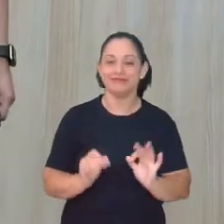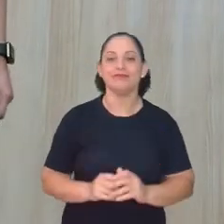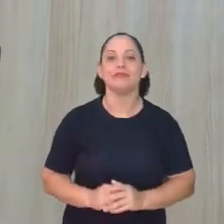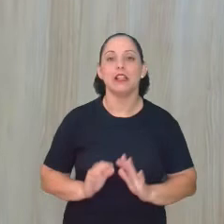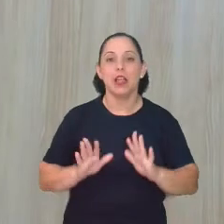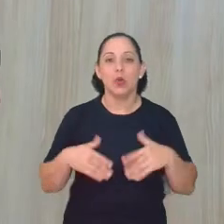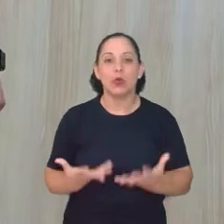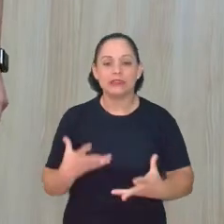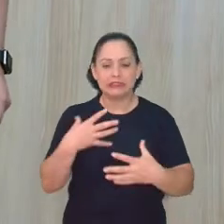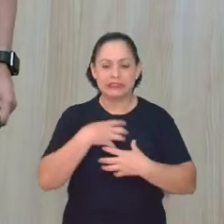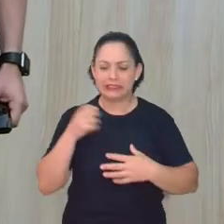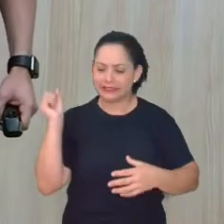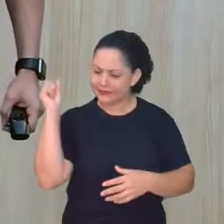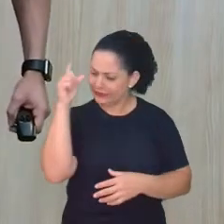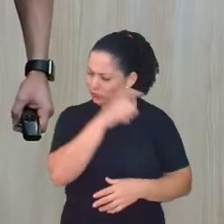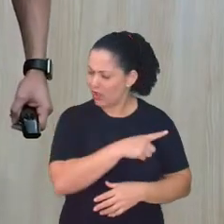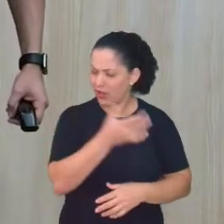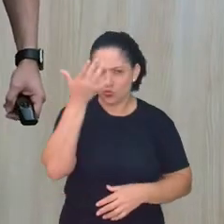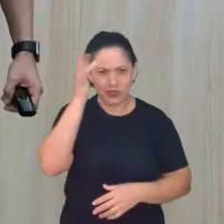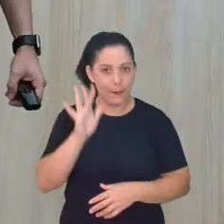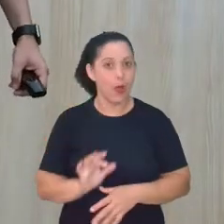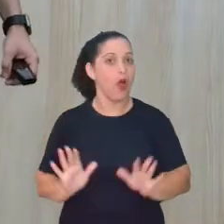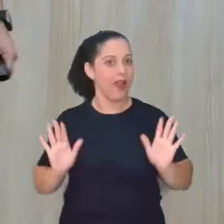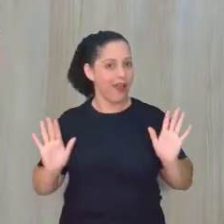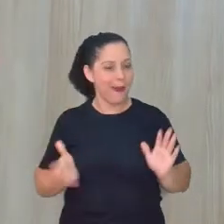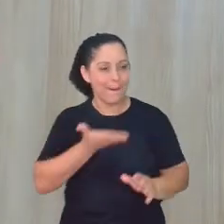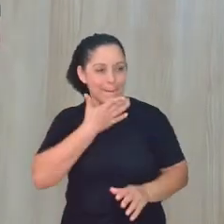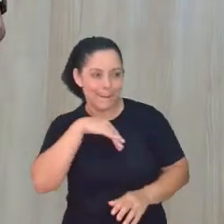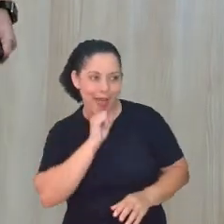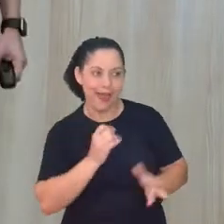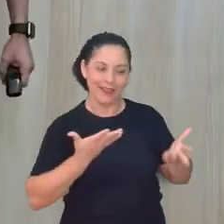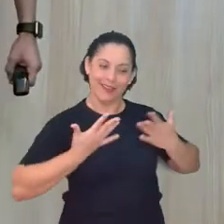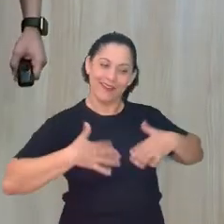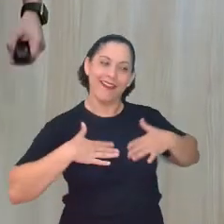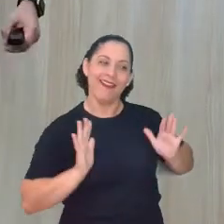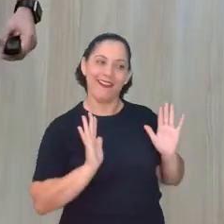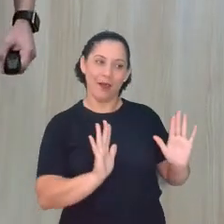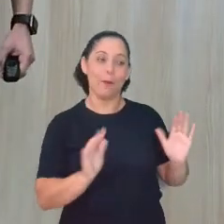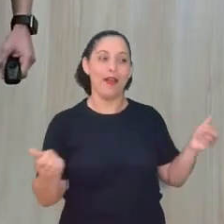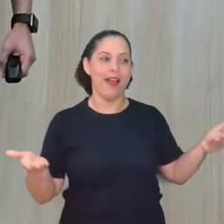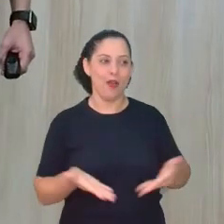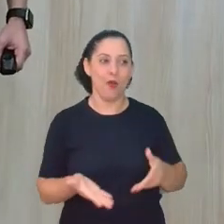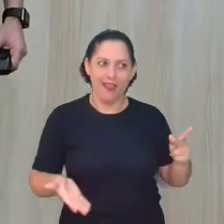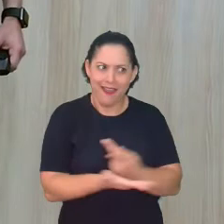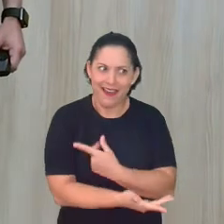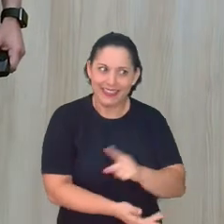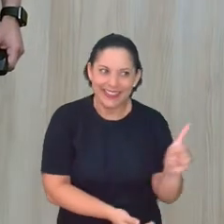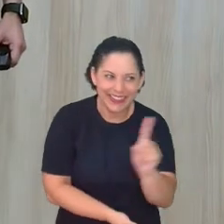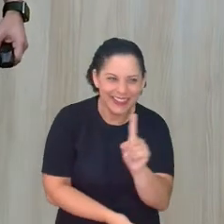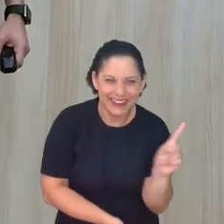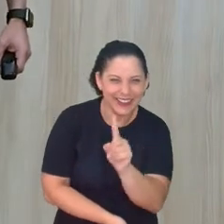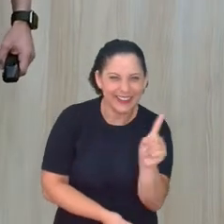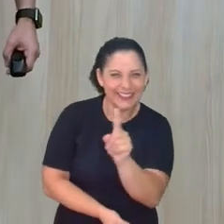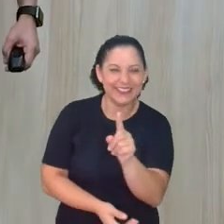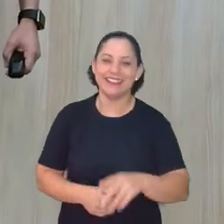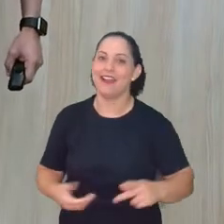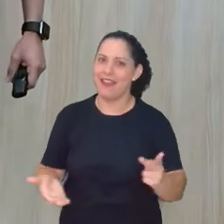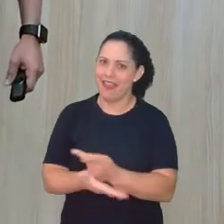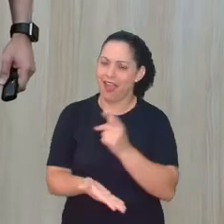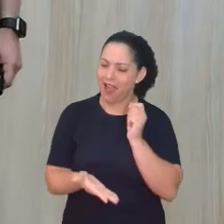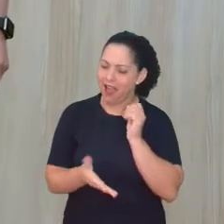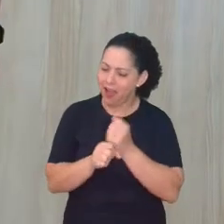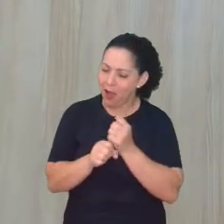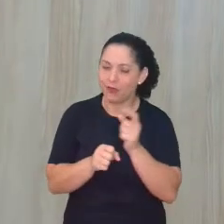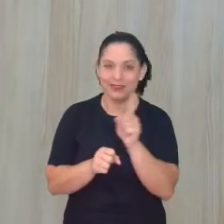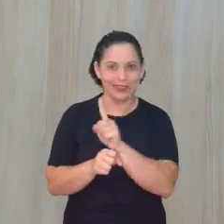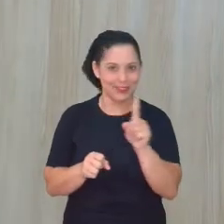de dificuldade, assim, pai, fique tranquilo. Relaxa o coração aí que Agora não erre não, pelo amor de Deus. Não erre os cálculos